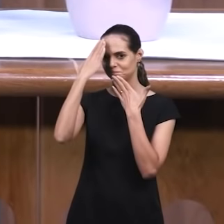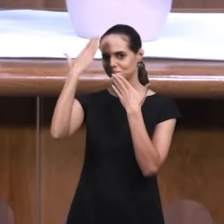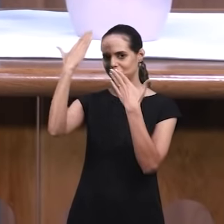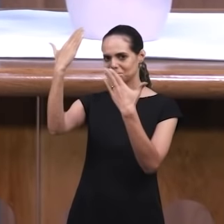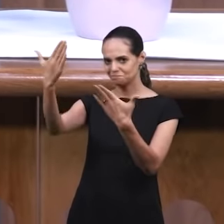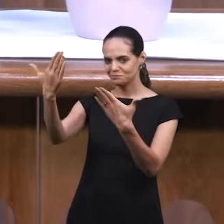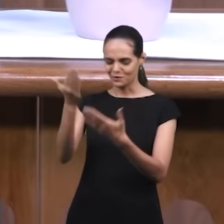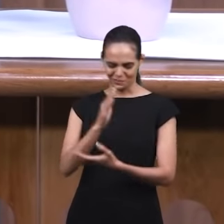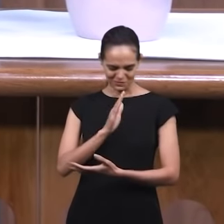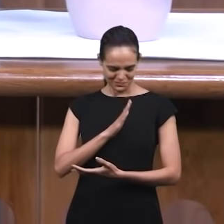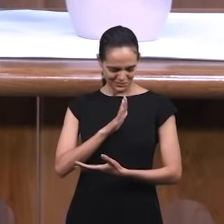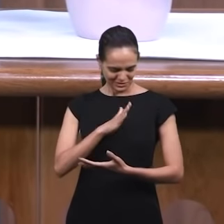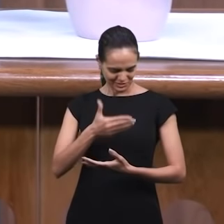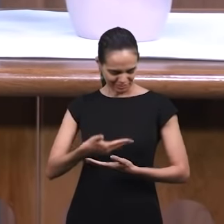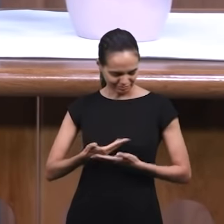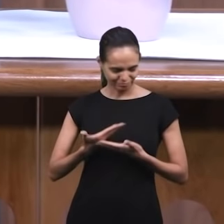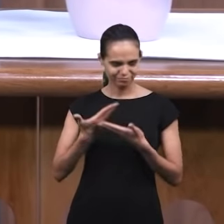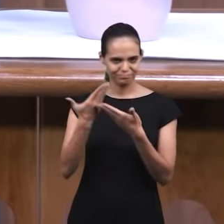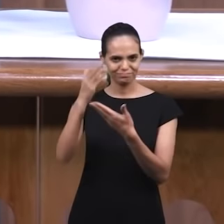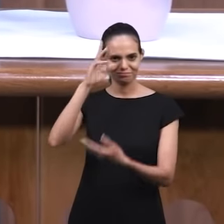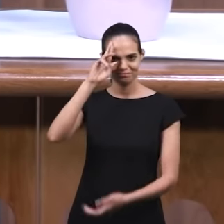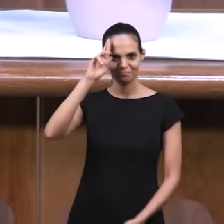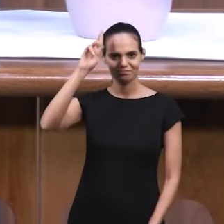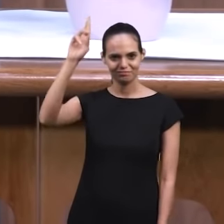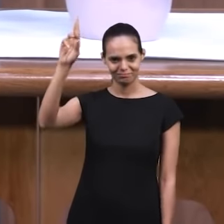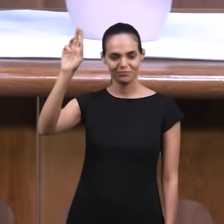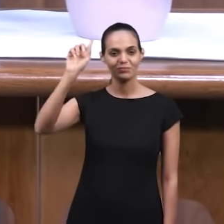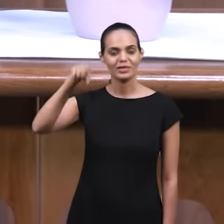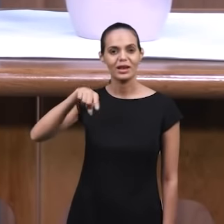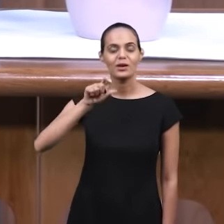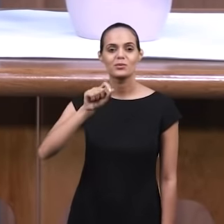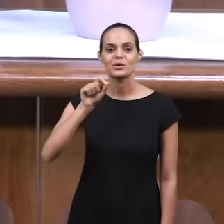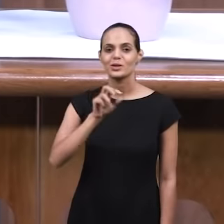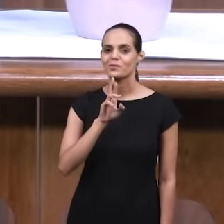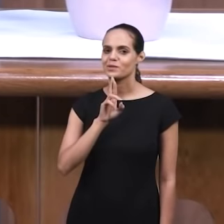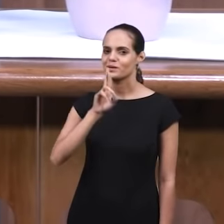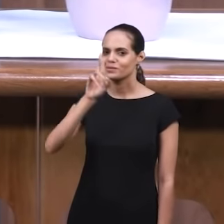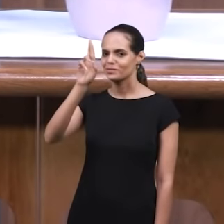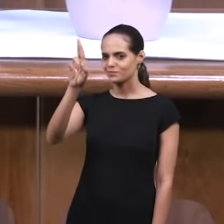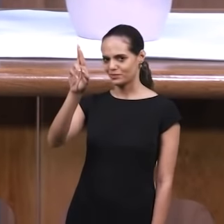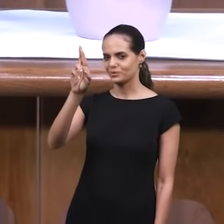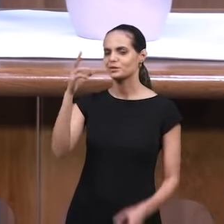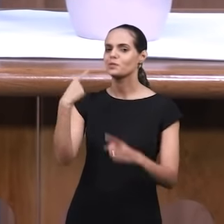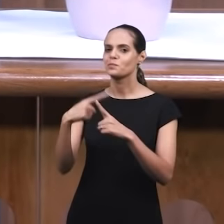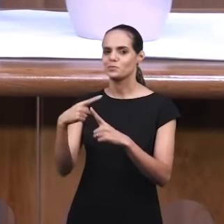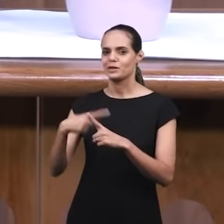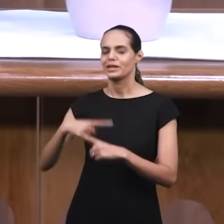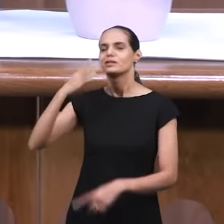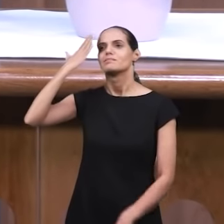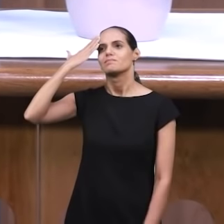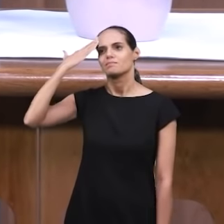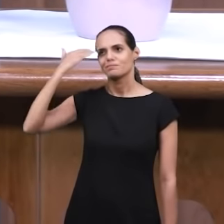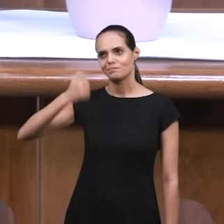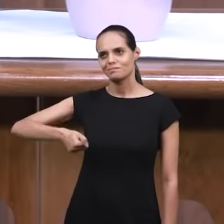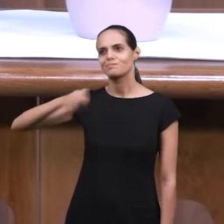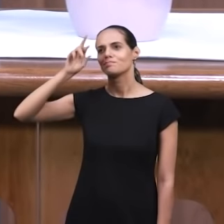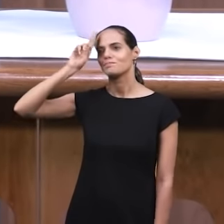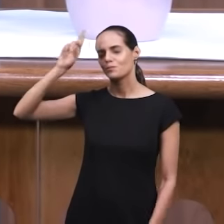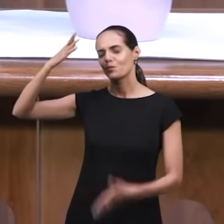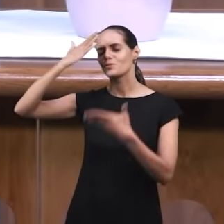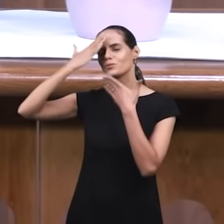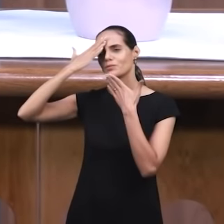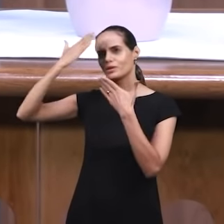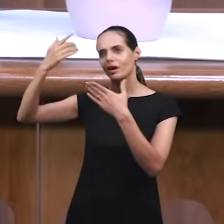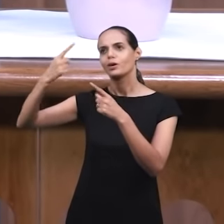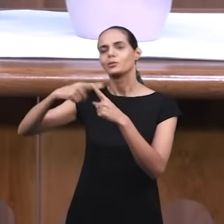que parte do coração do homem é uma resposta a Deus de reconhecimento por ele ter